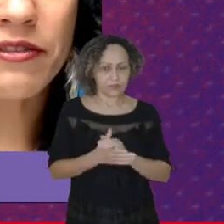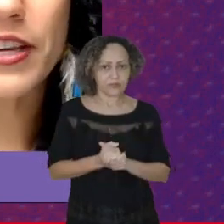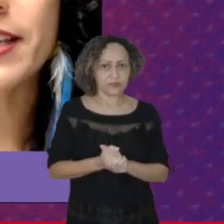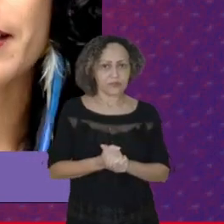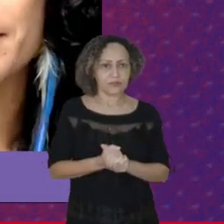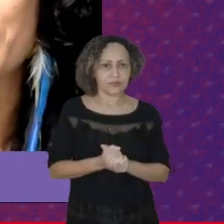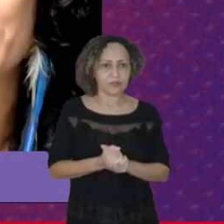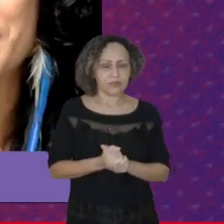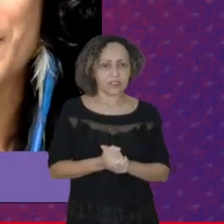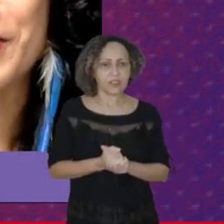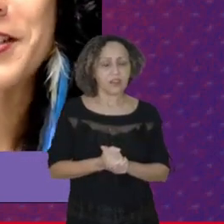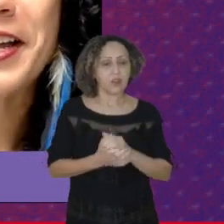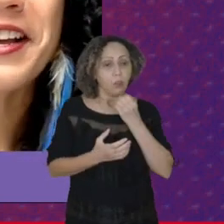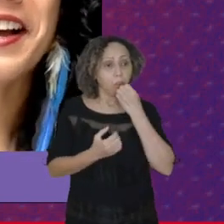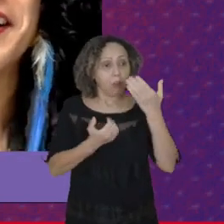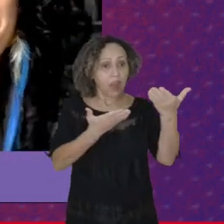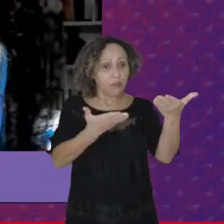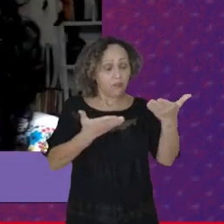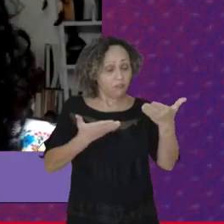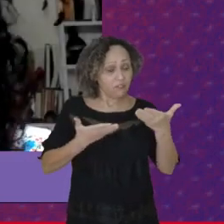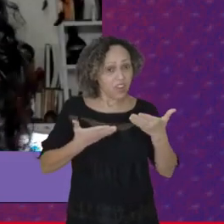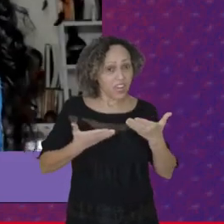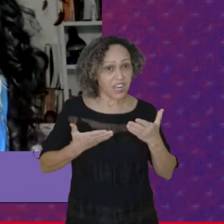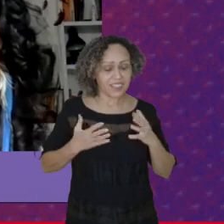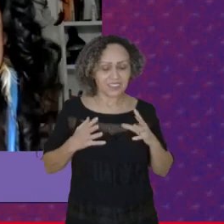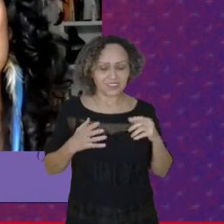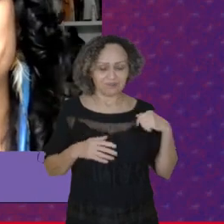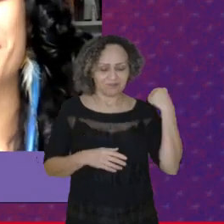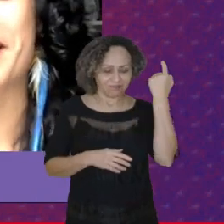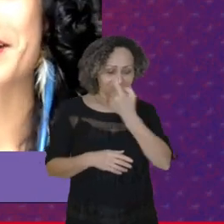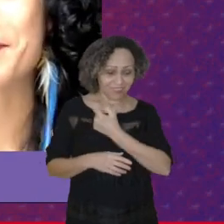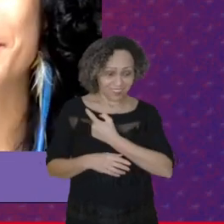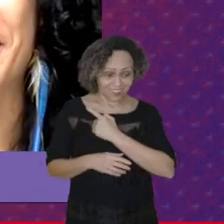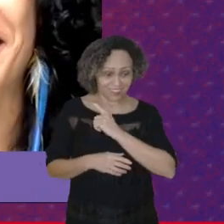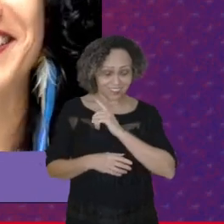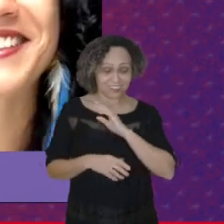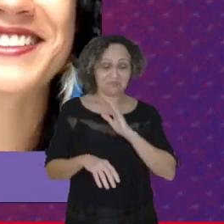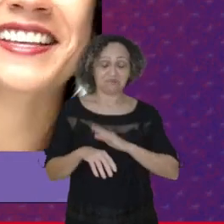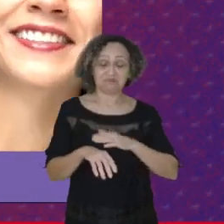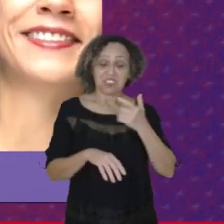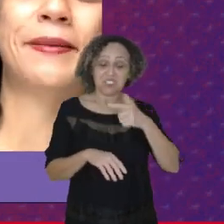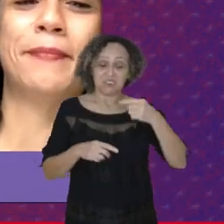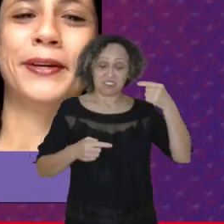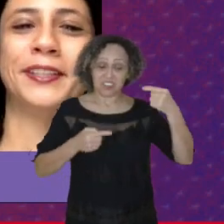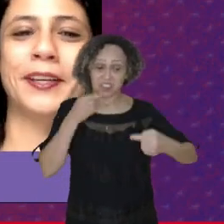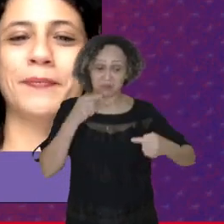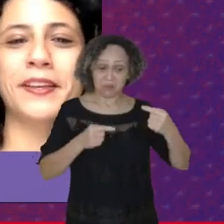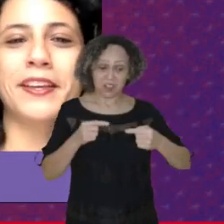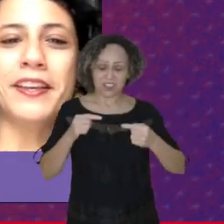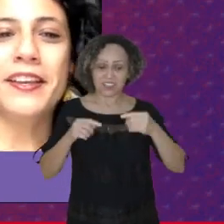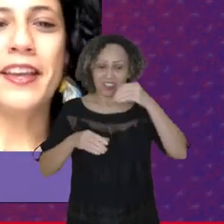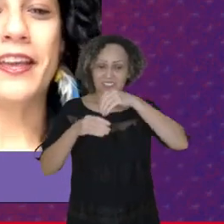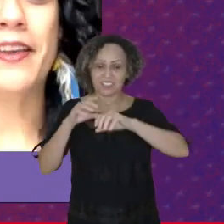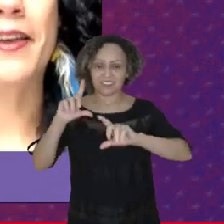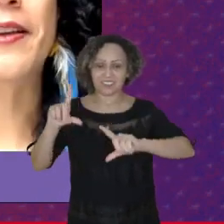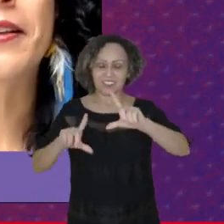Boa tarde. Bem-vindas todas nós, né, a mais um debate do TV Elas por Elas. Essa